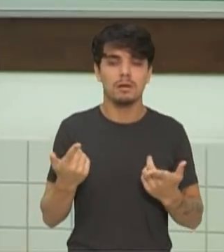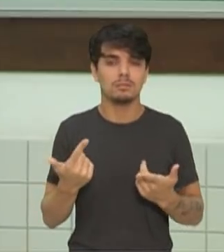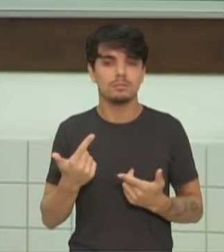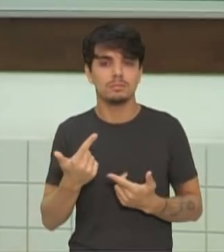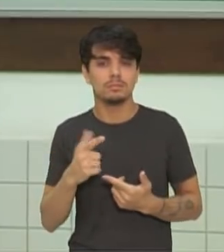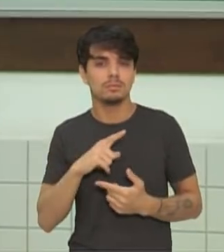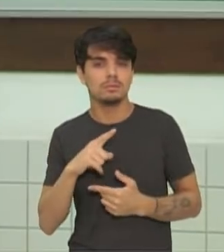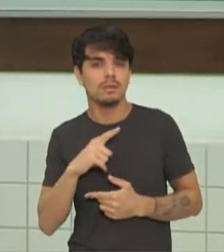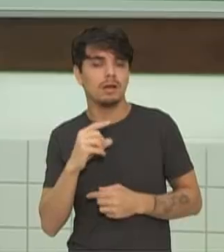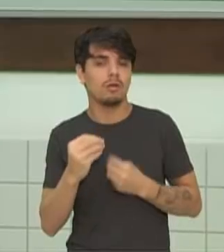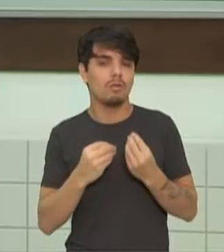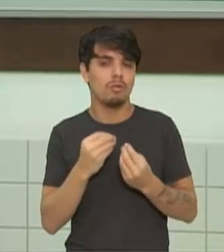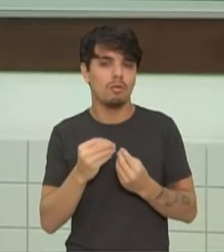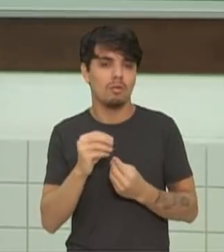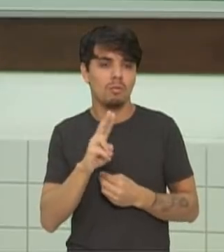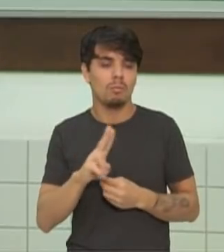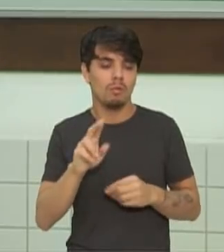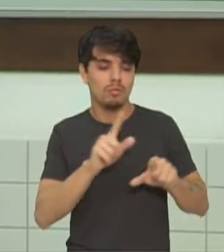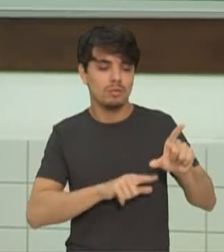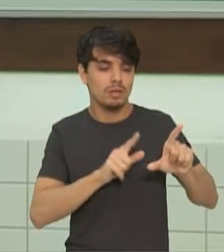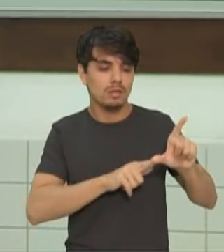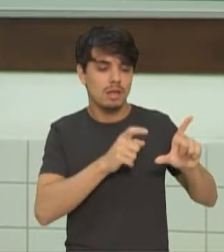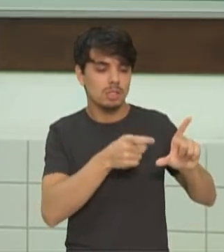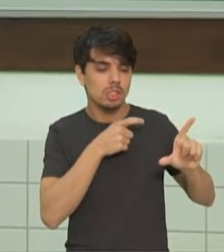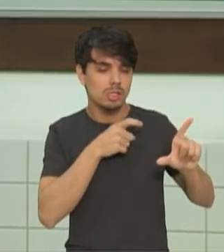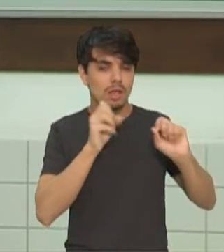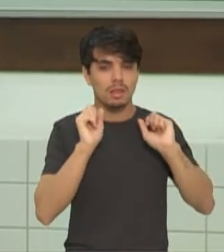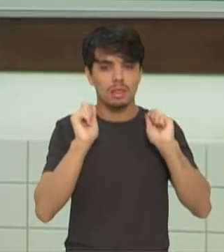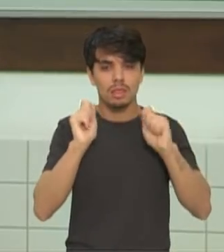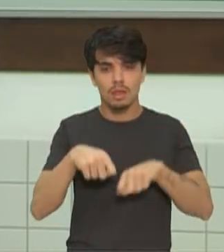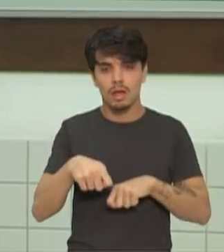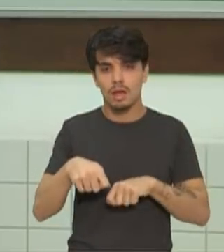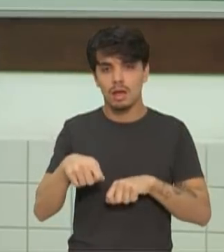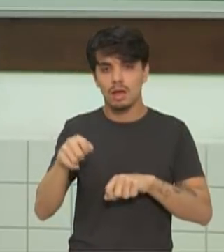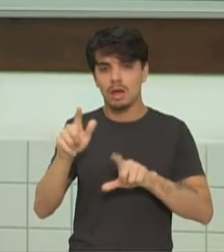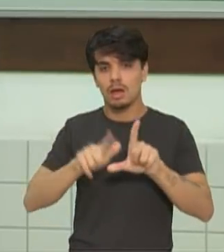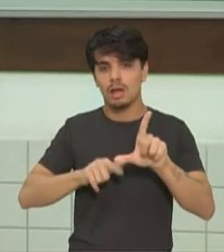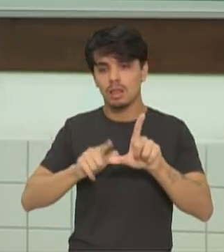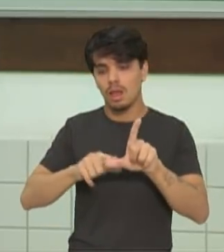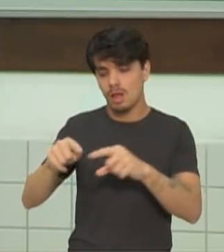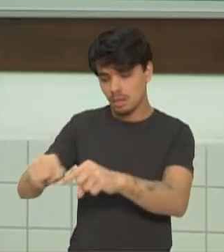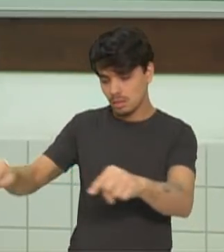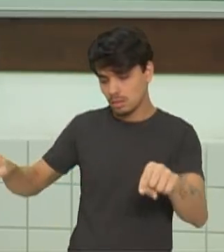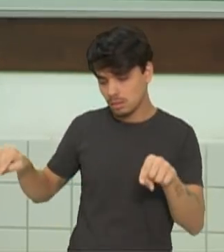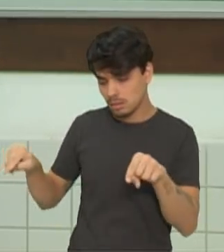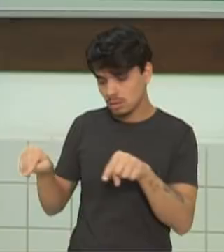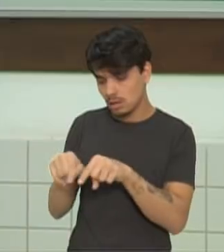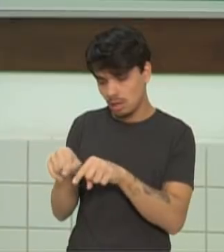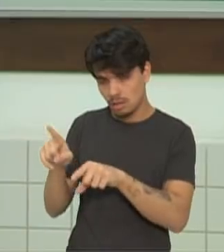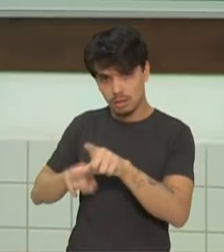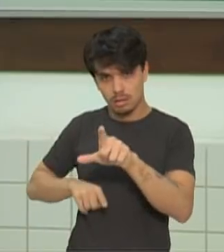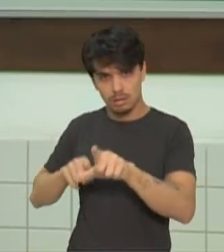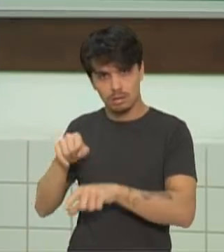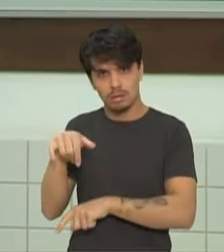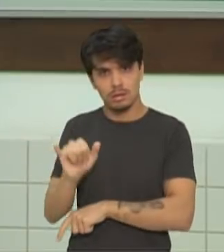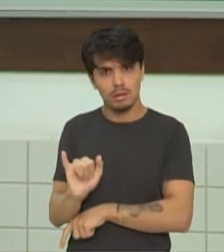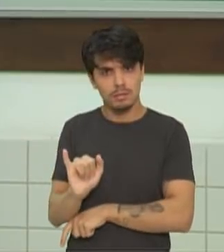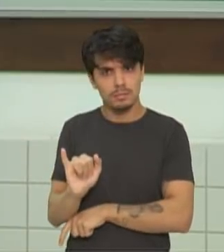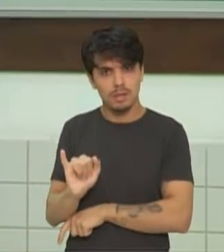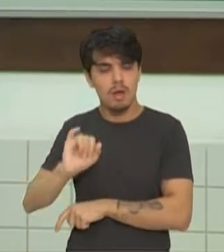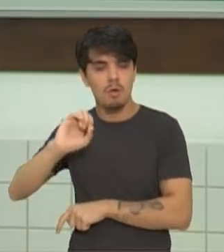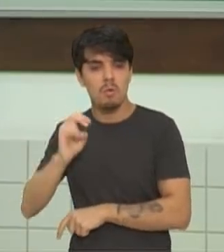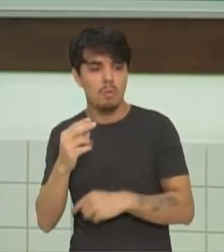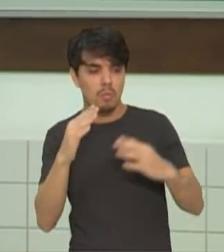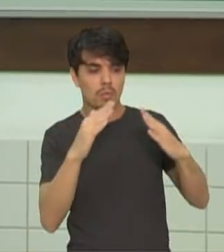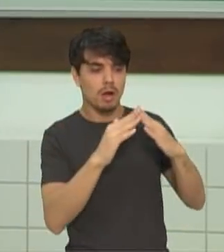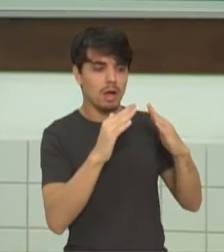gente tivesse falado, em vez da incógnita x, não poderia ser, por exemplo, do terreno na incógnita y? E da casa,